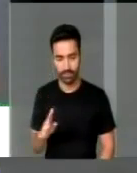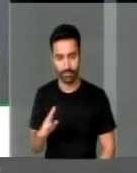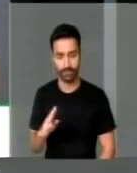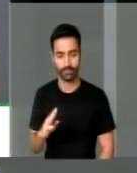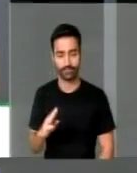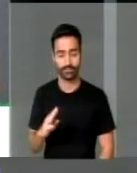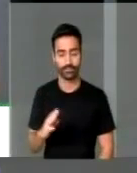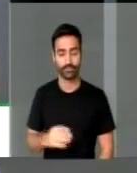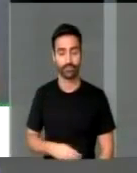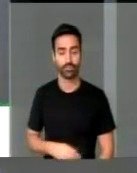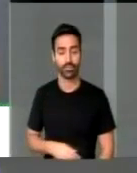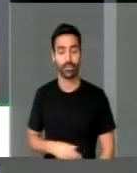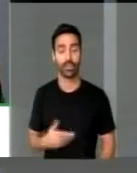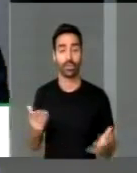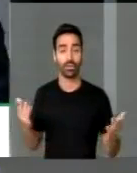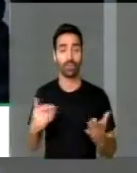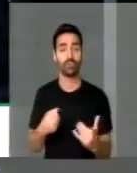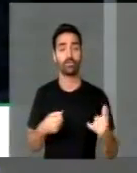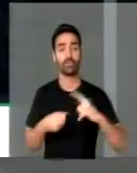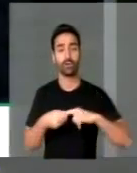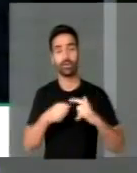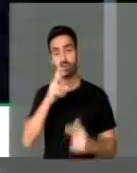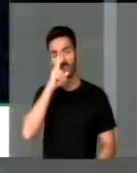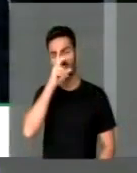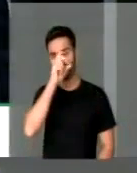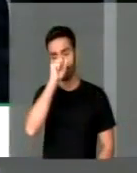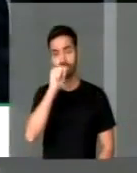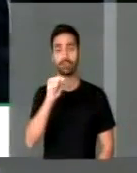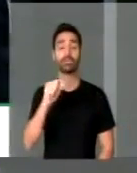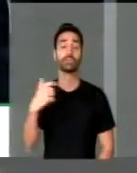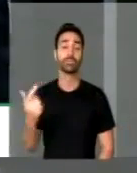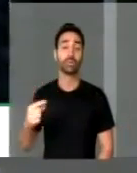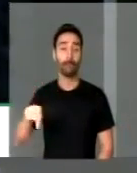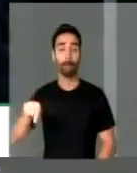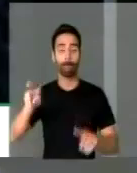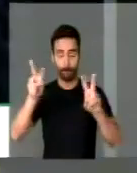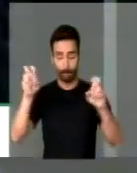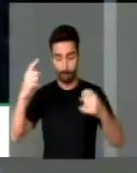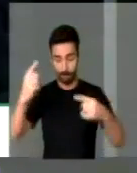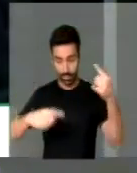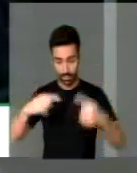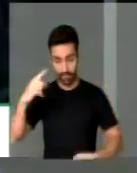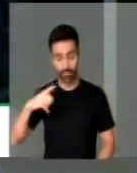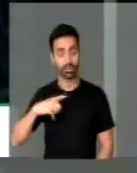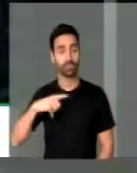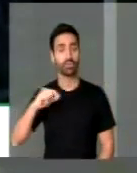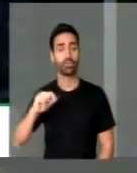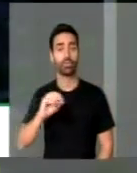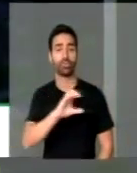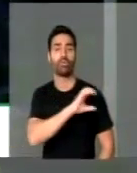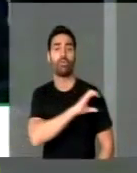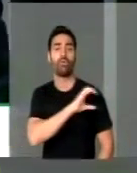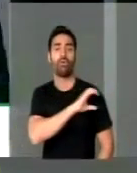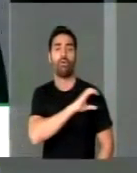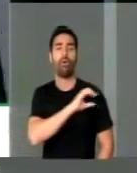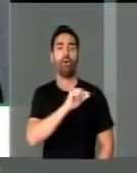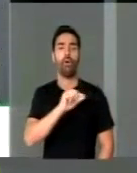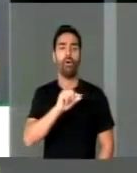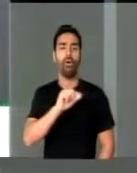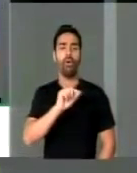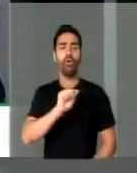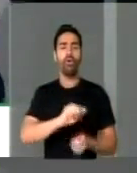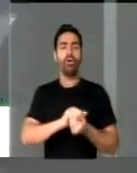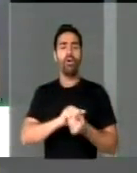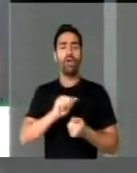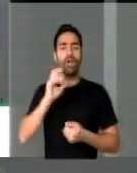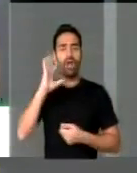Voltar ao fortalecimento, e essa política está coordenada com um